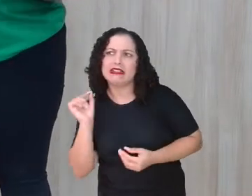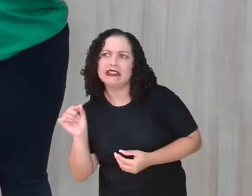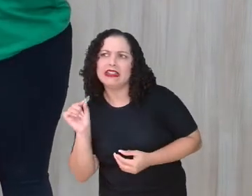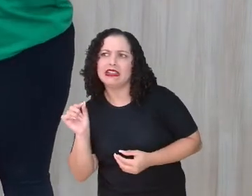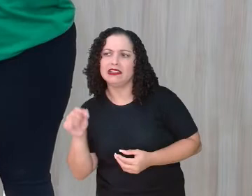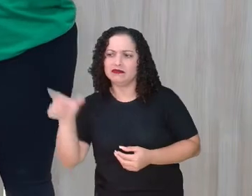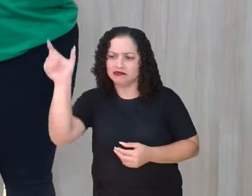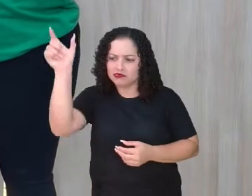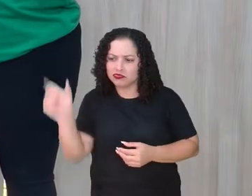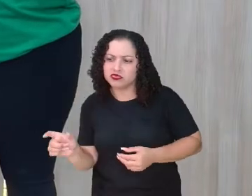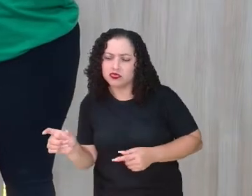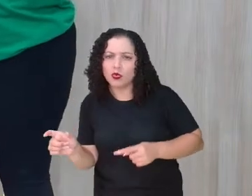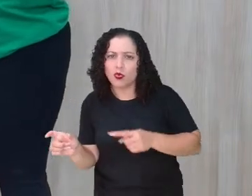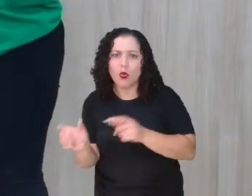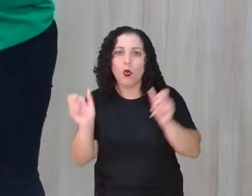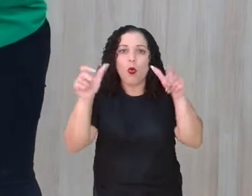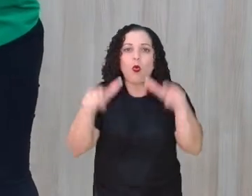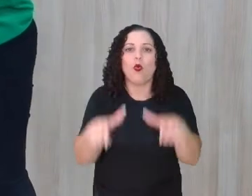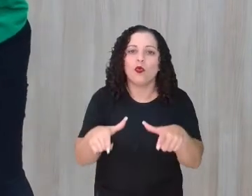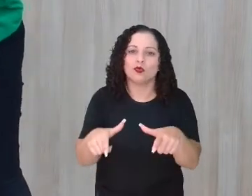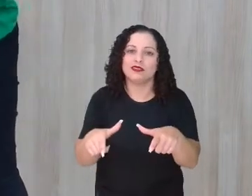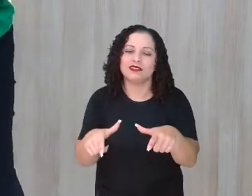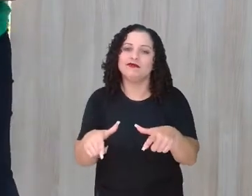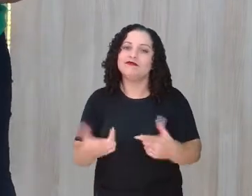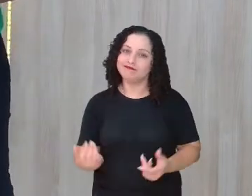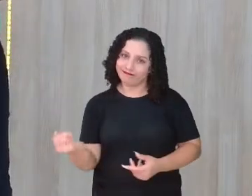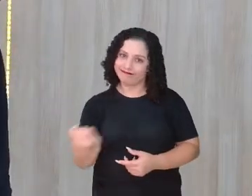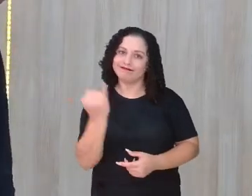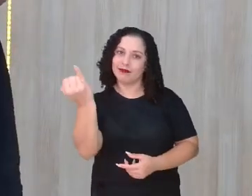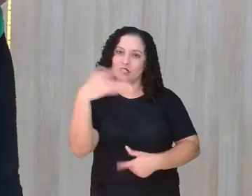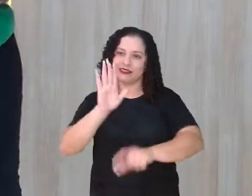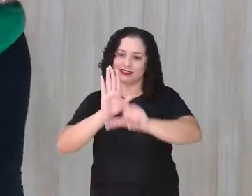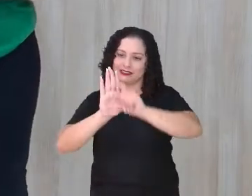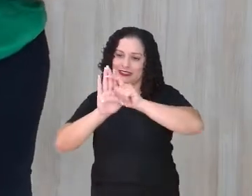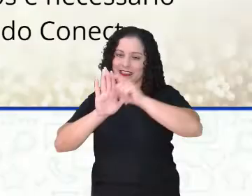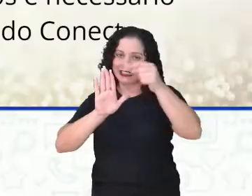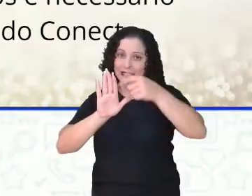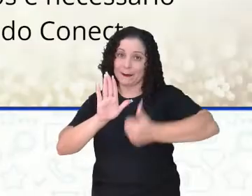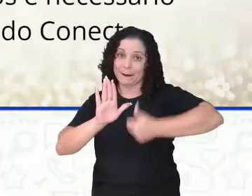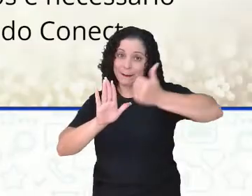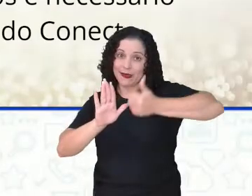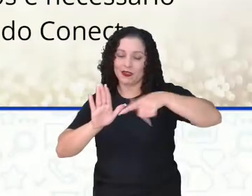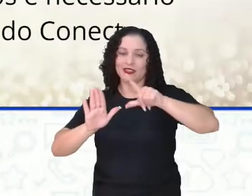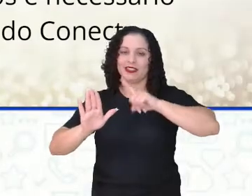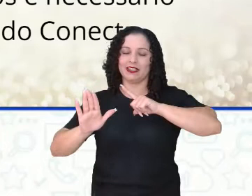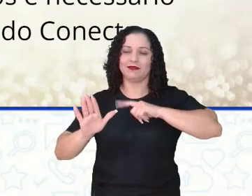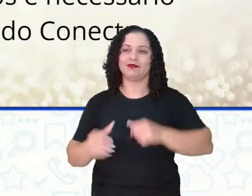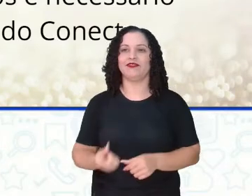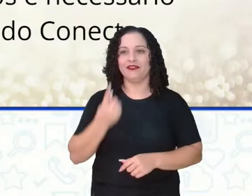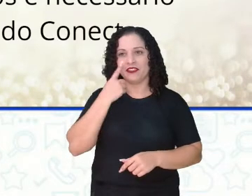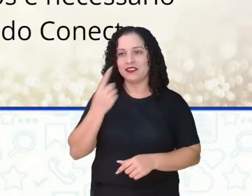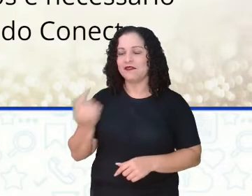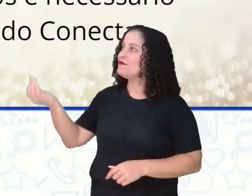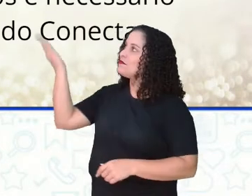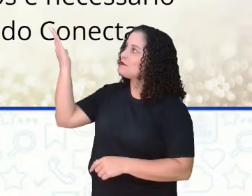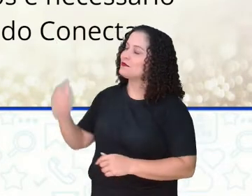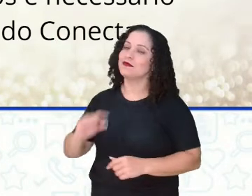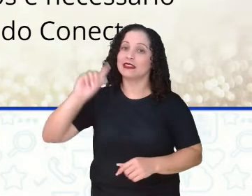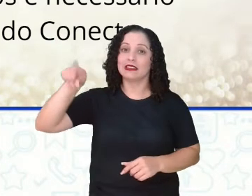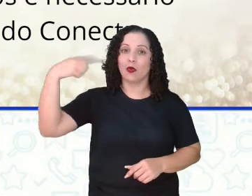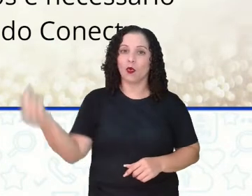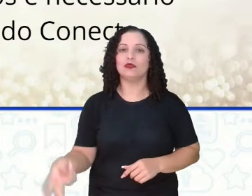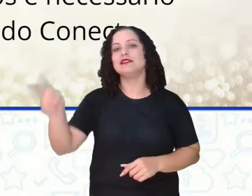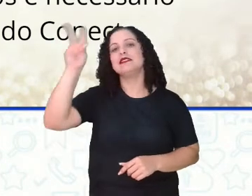saber. Tanto é que olha aí o nosso primeiro parágrafo. Diz assim, ó, a partir da próxima